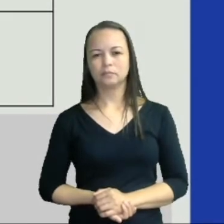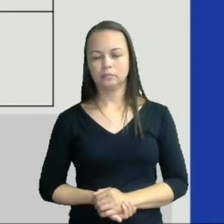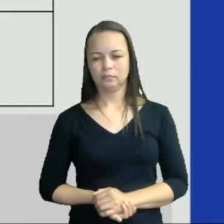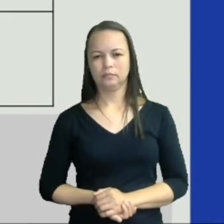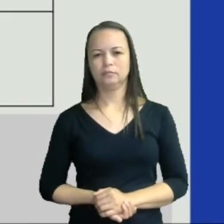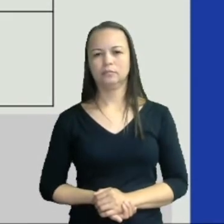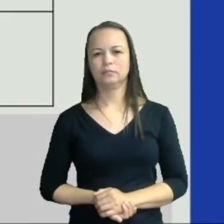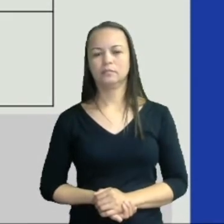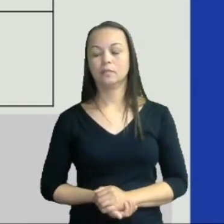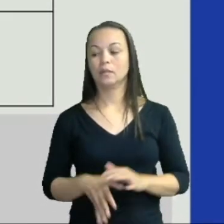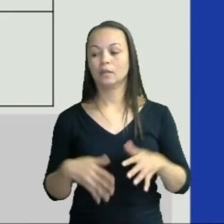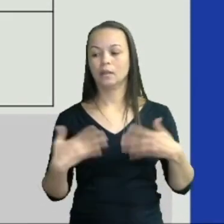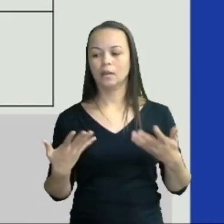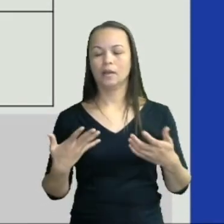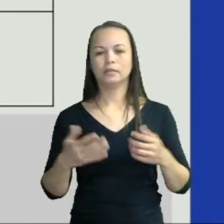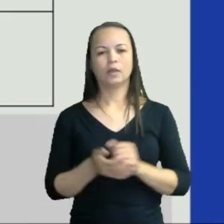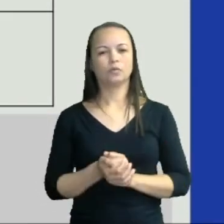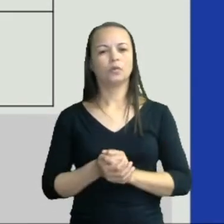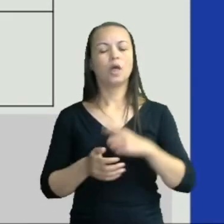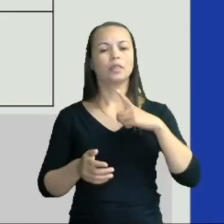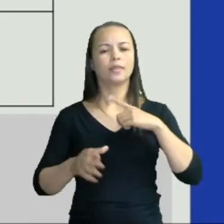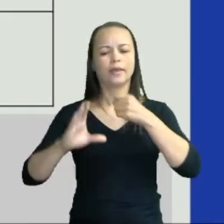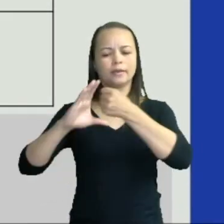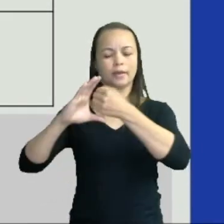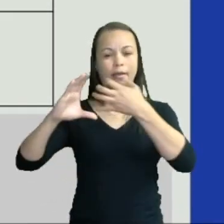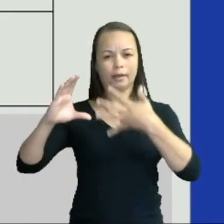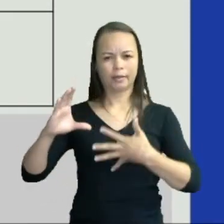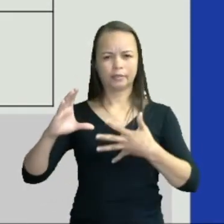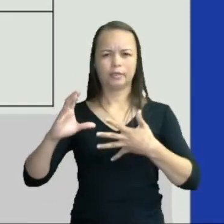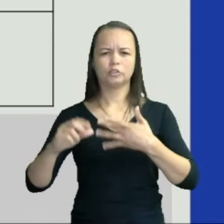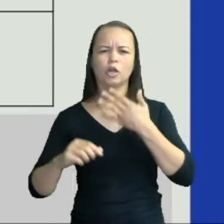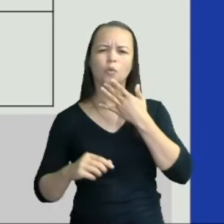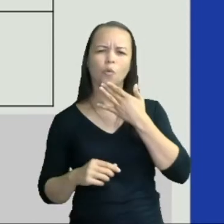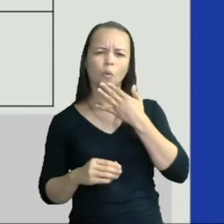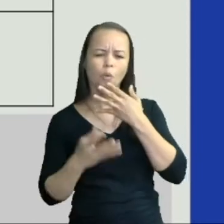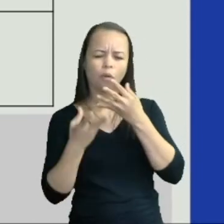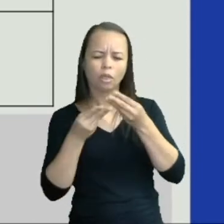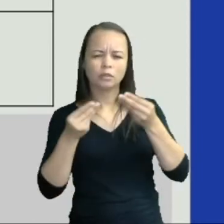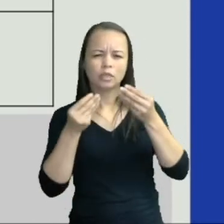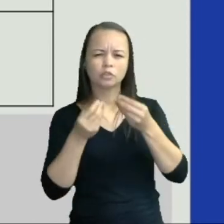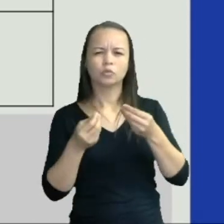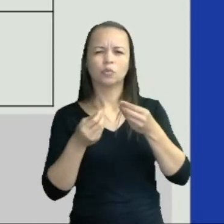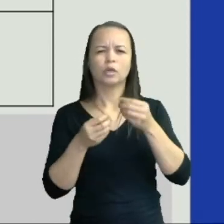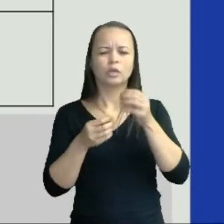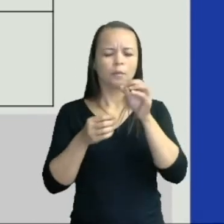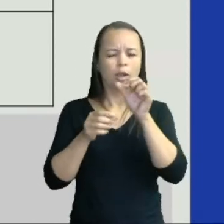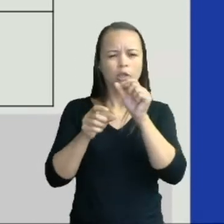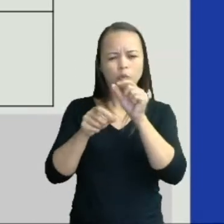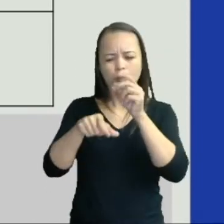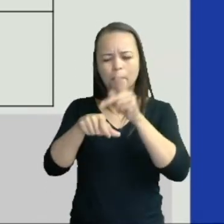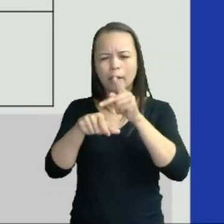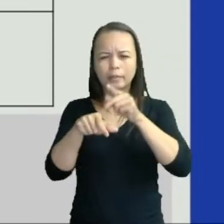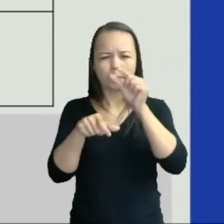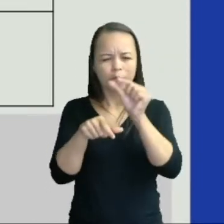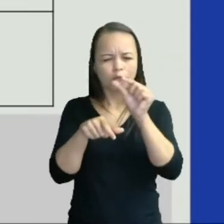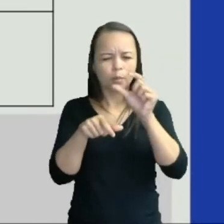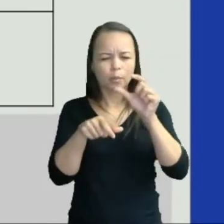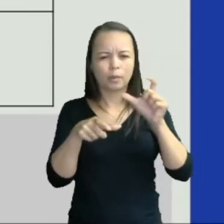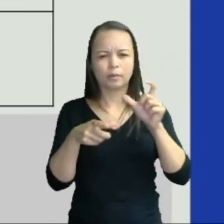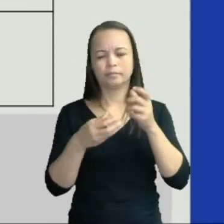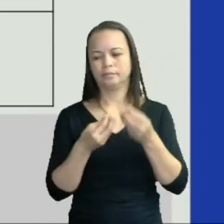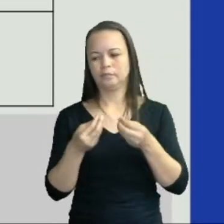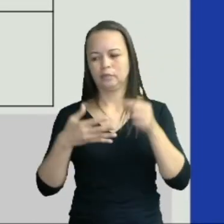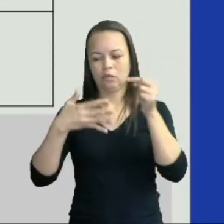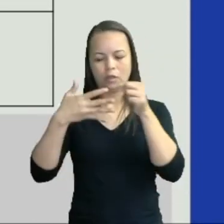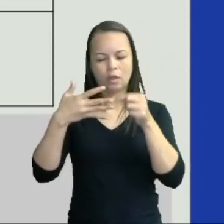Pronto, tá aí, ó. Características. Aí cor, textura, tamanho dos grãos e umidade. Vocês vão